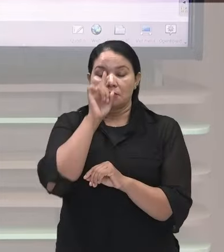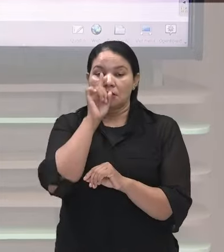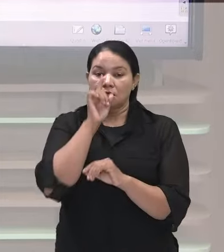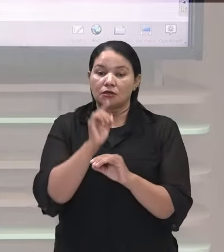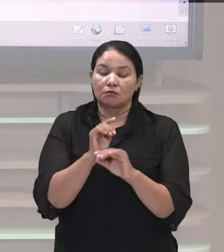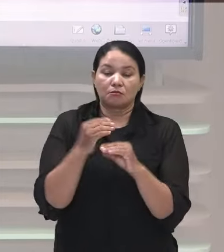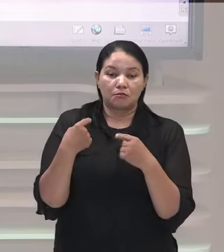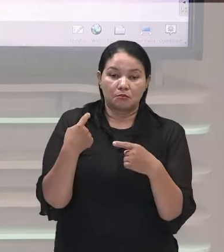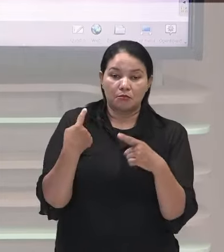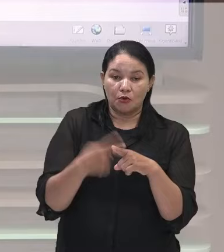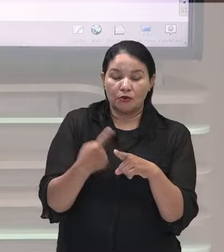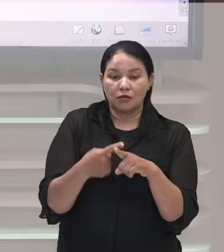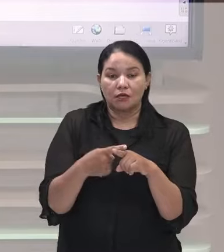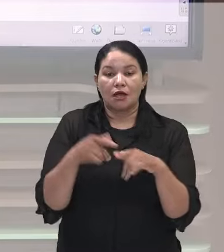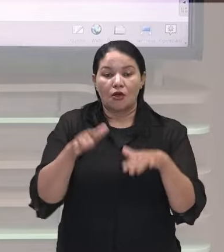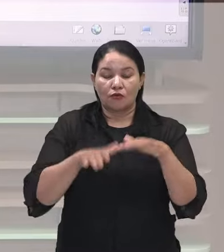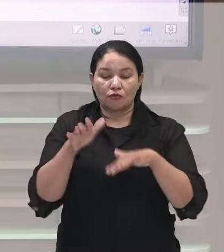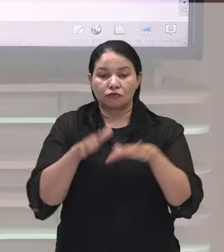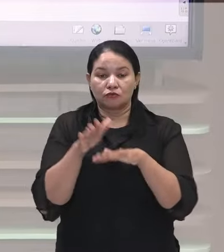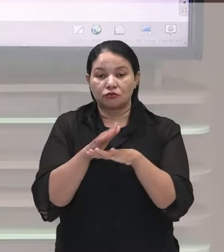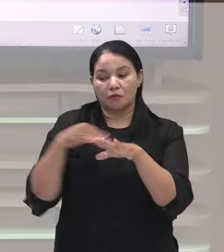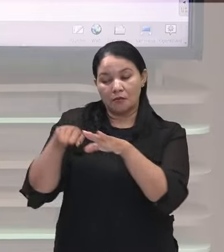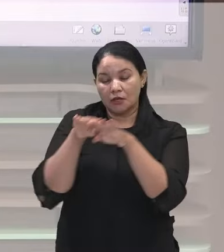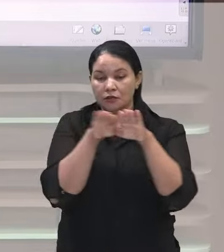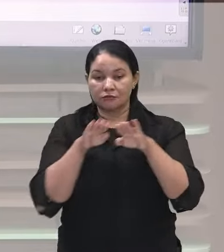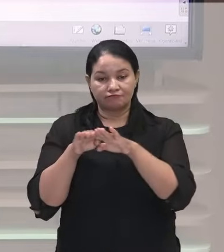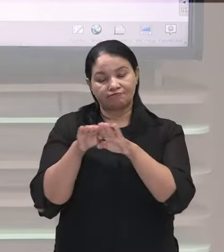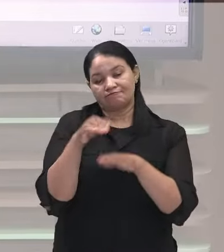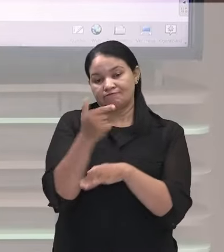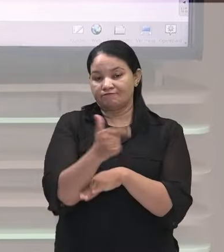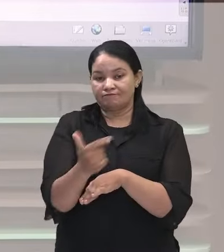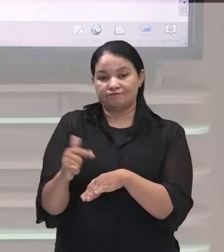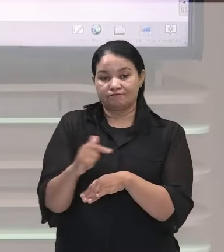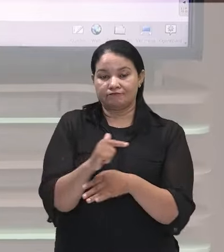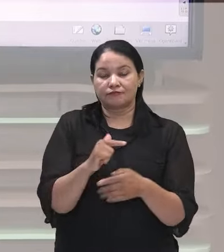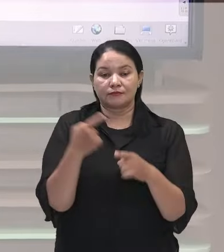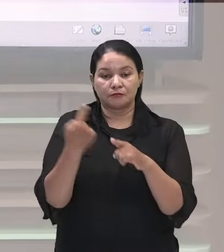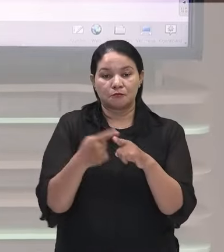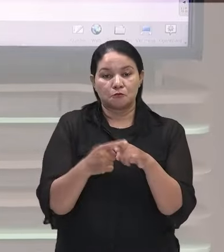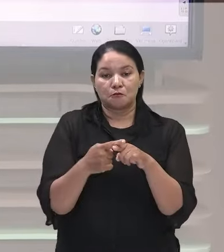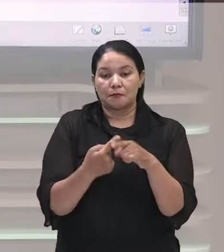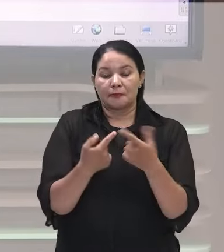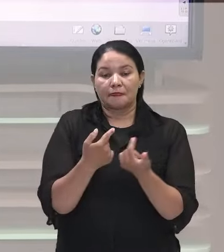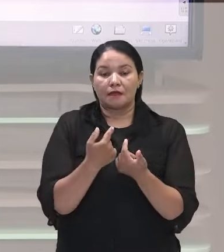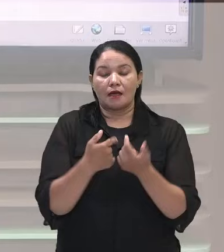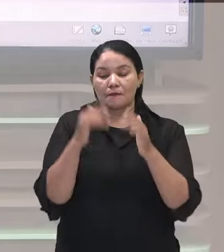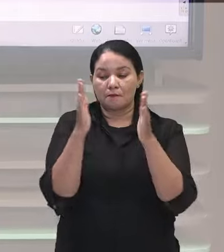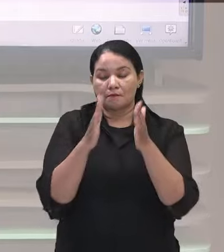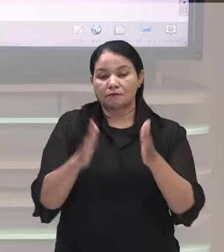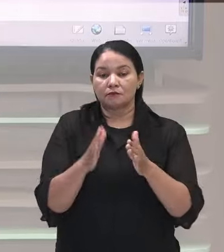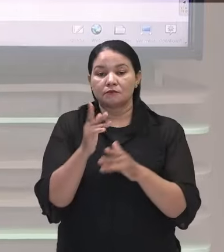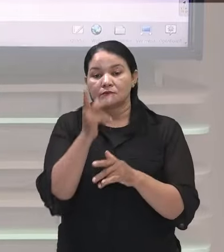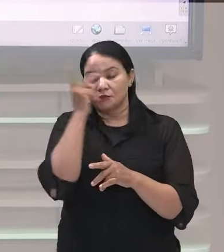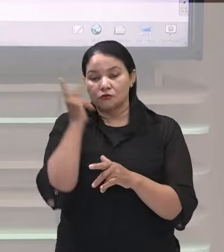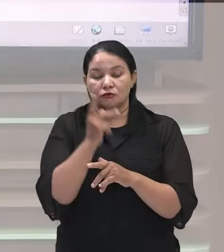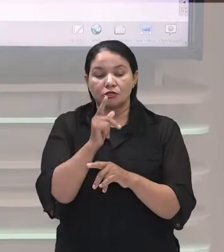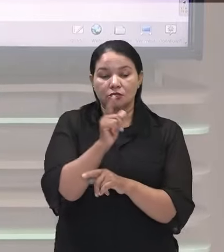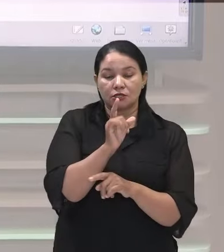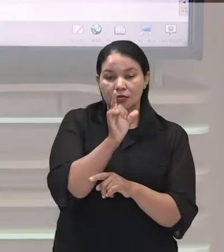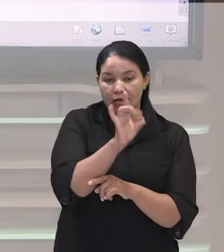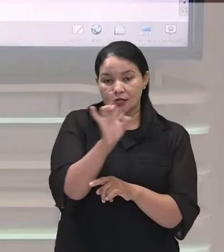de corpo que na prática não existe, ele é irreal, né? Ele não diz respeito ao padrão para a maioria das pessoas e aí nessa